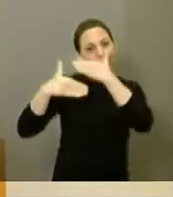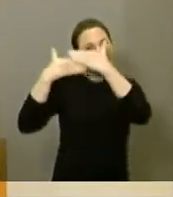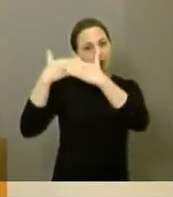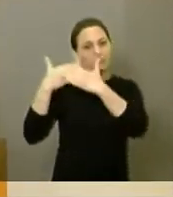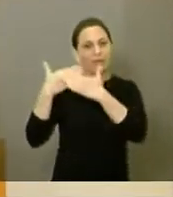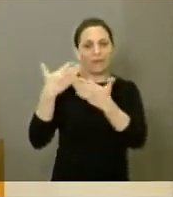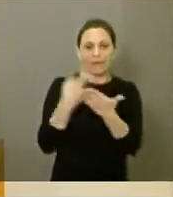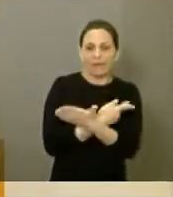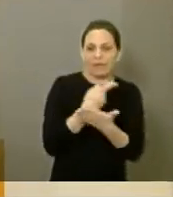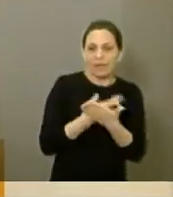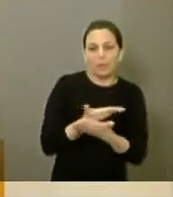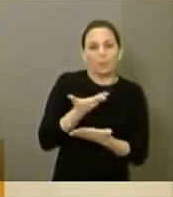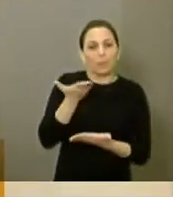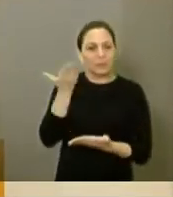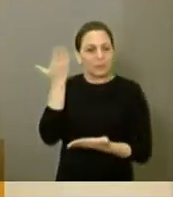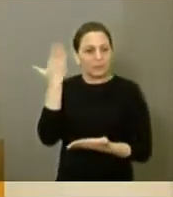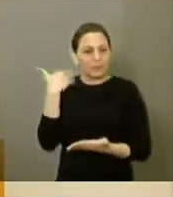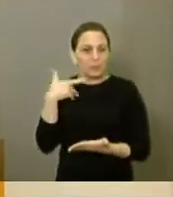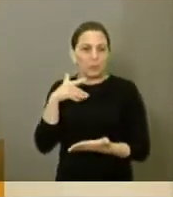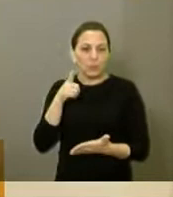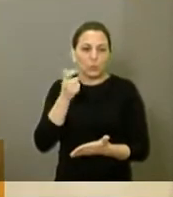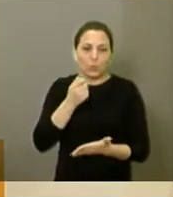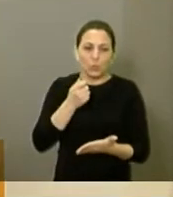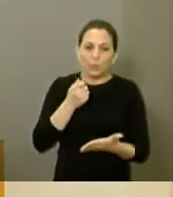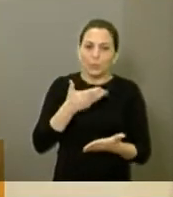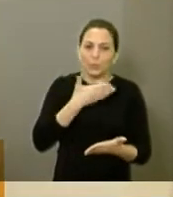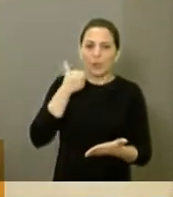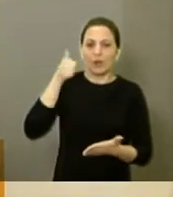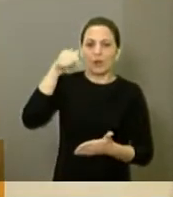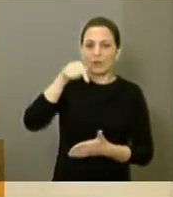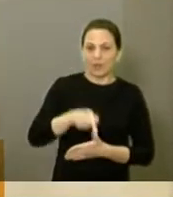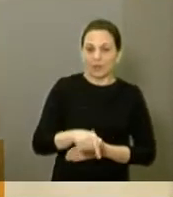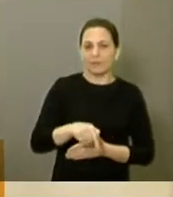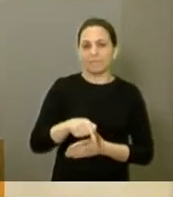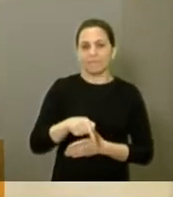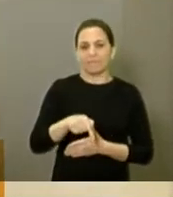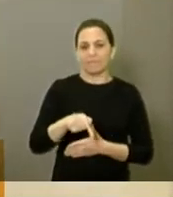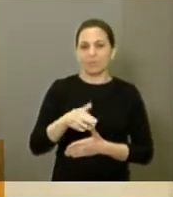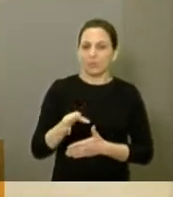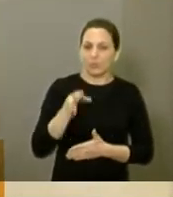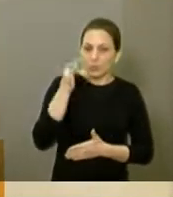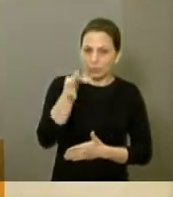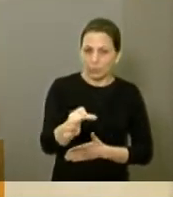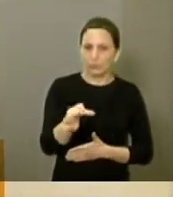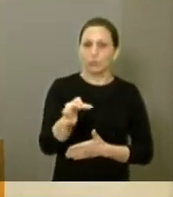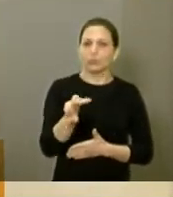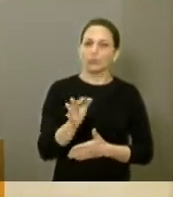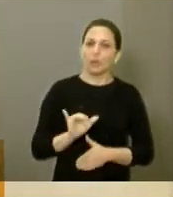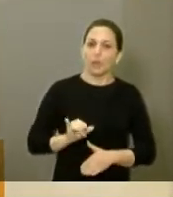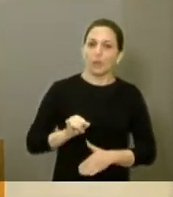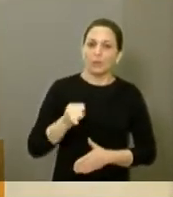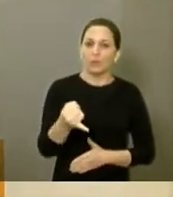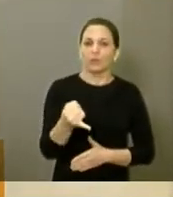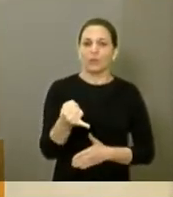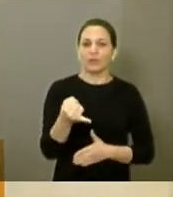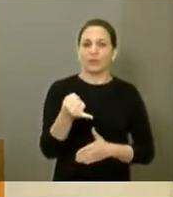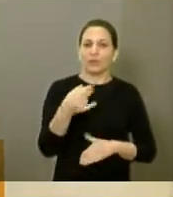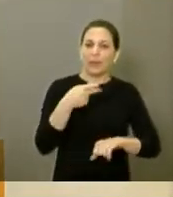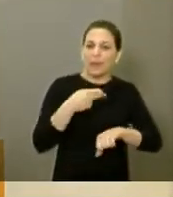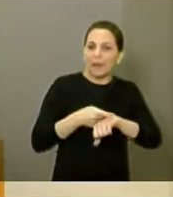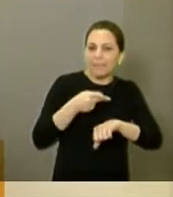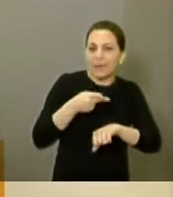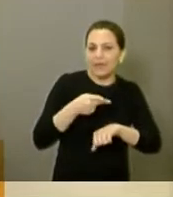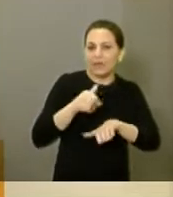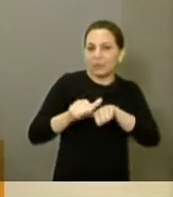erramos o passado né não são só pedras mas que a gente possa saber aproveitar pegar essas pedras e construir